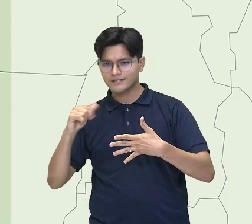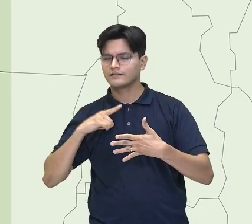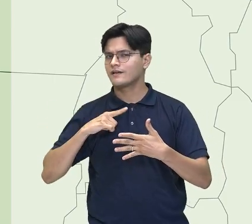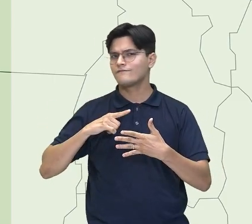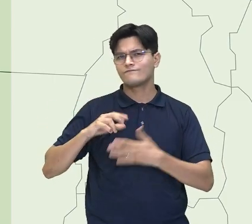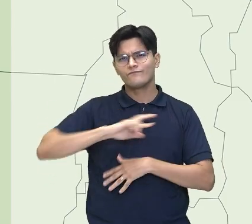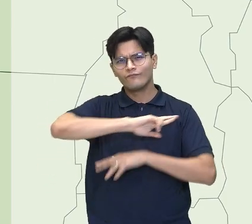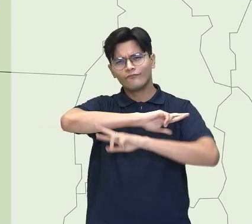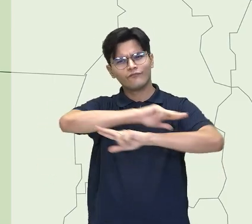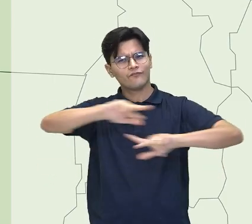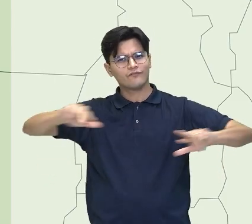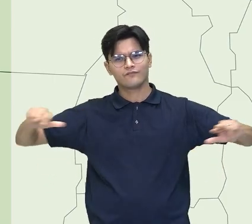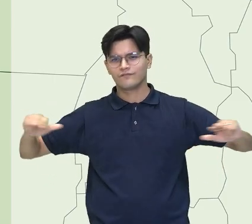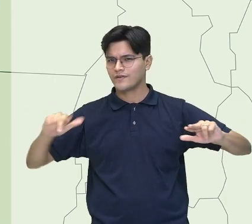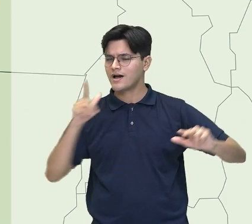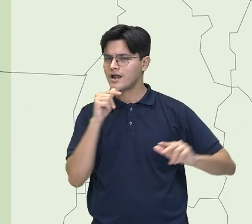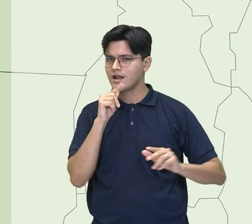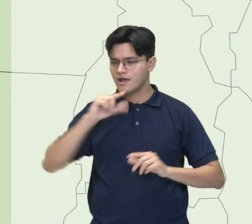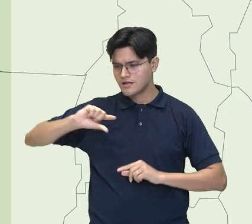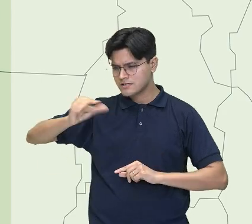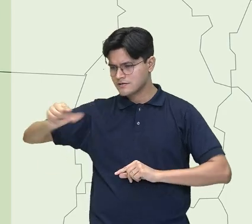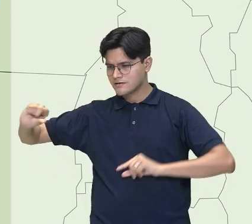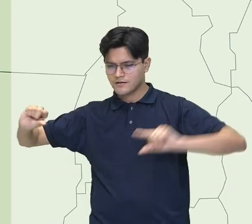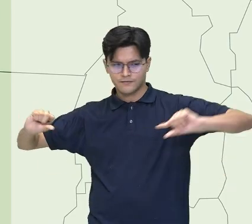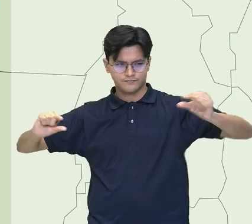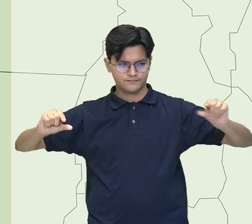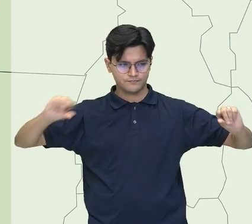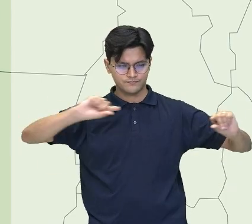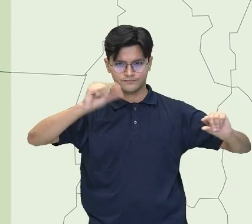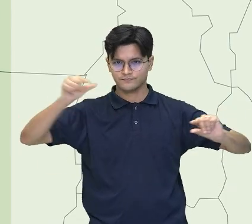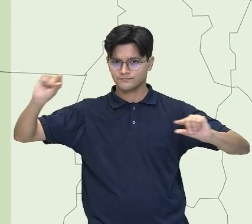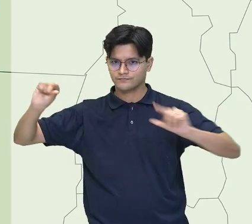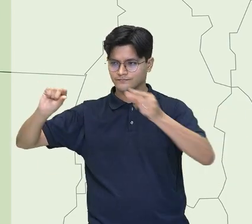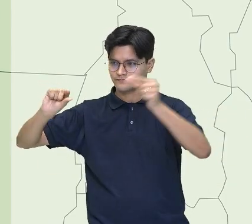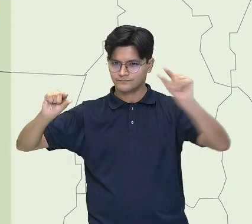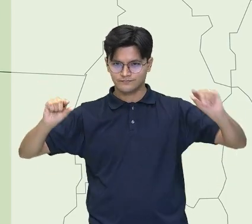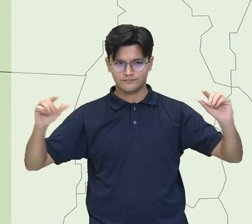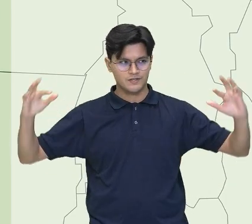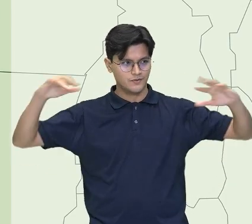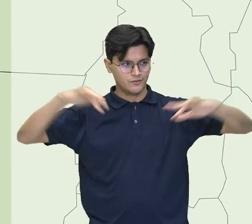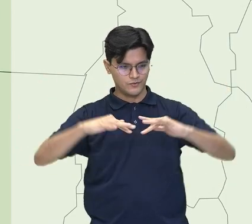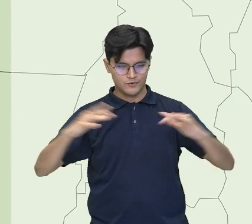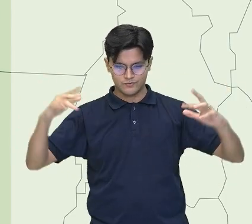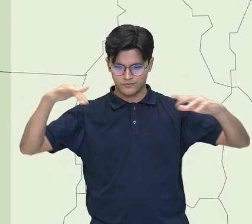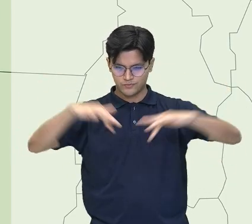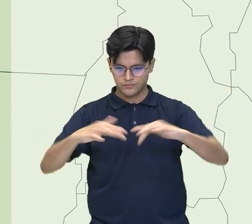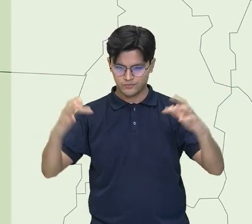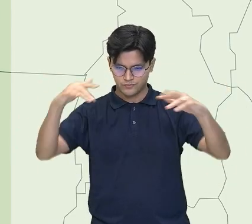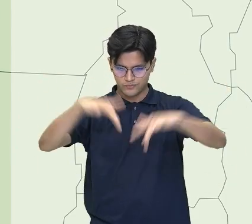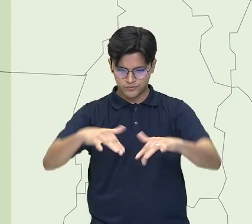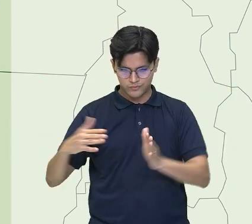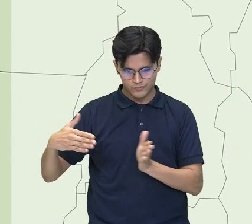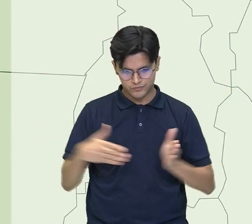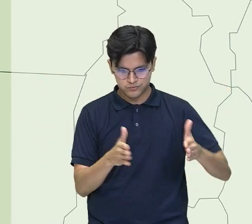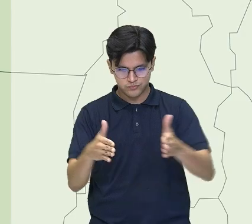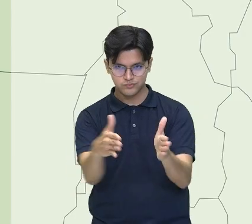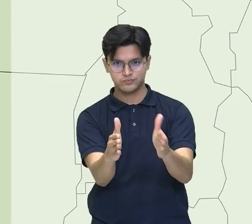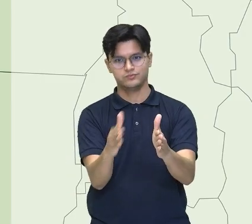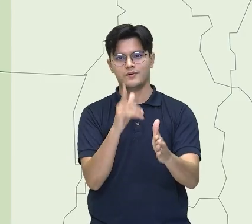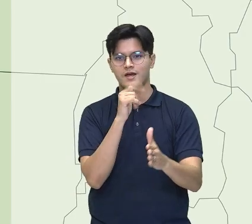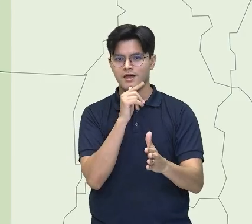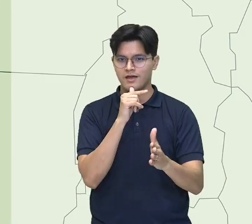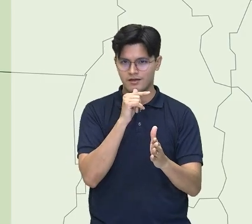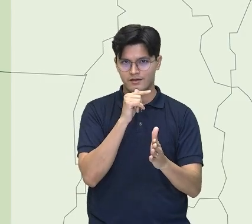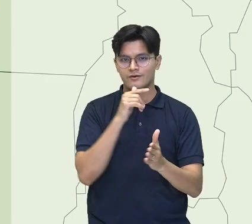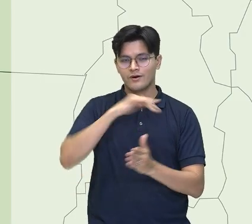aí, que integram junto com o rio Amazonas aí essa imensa bacia hidrográfica